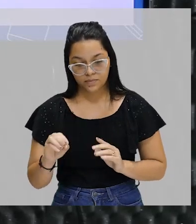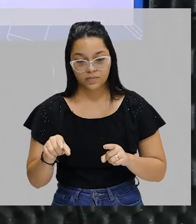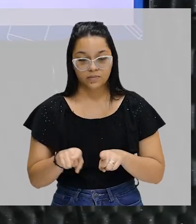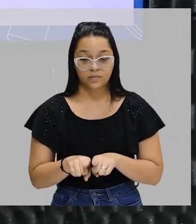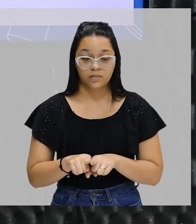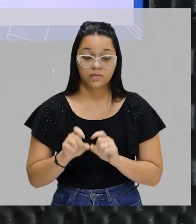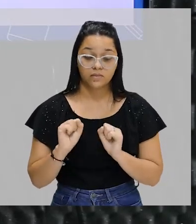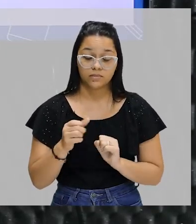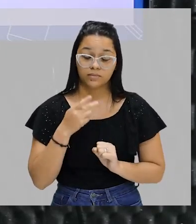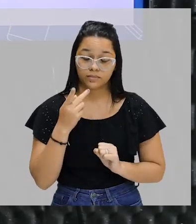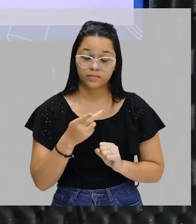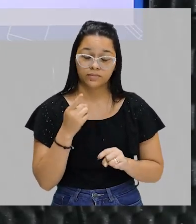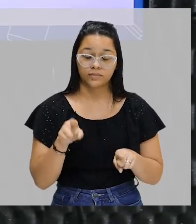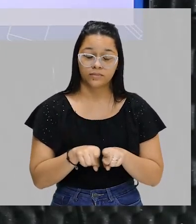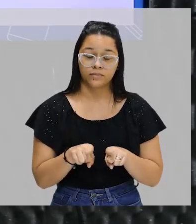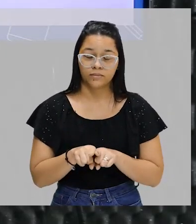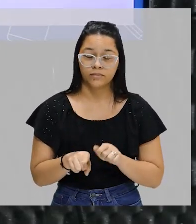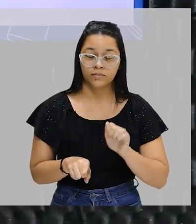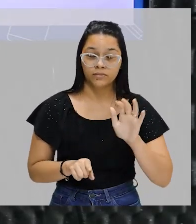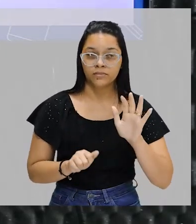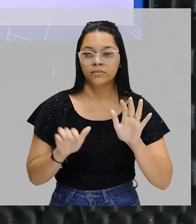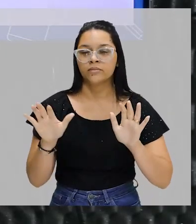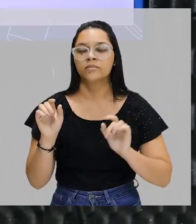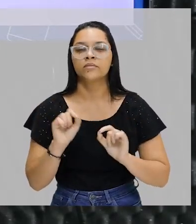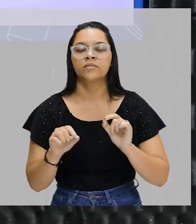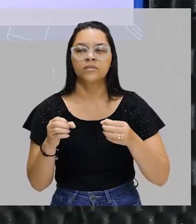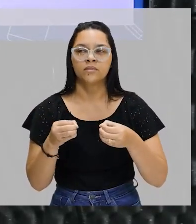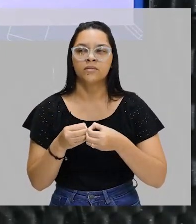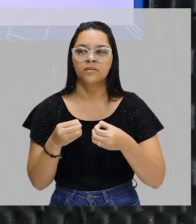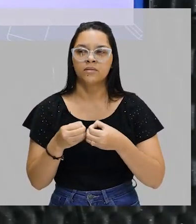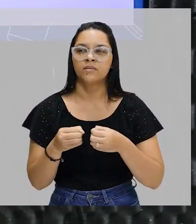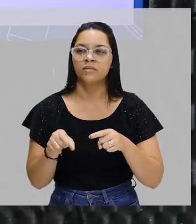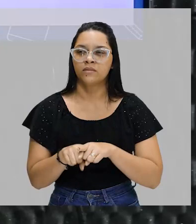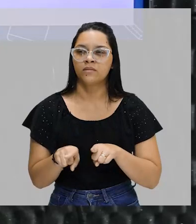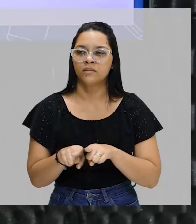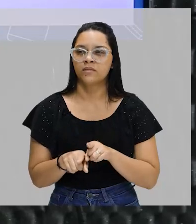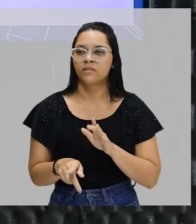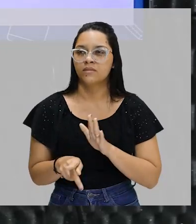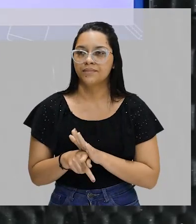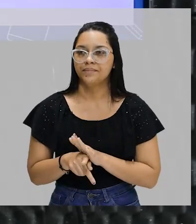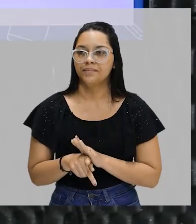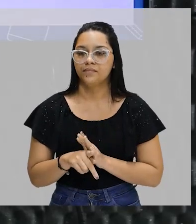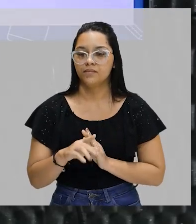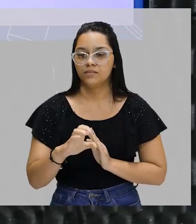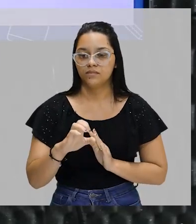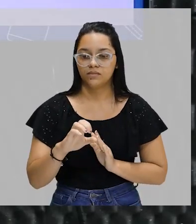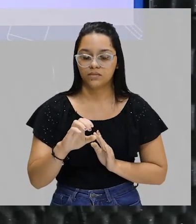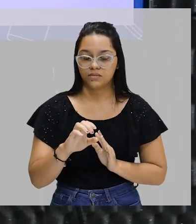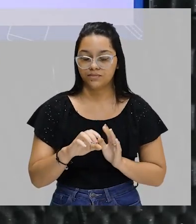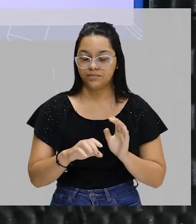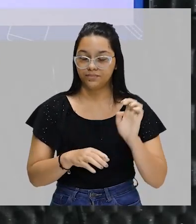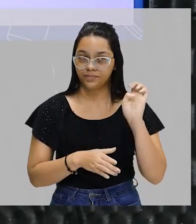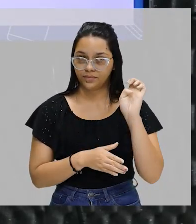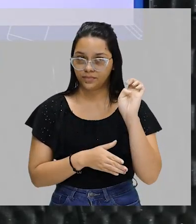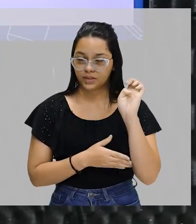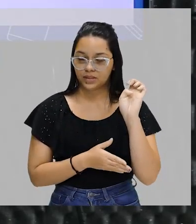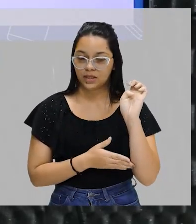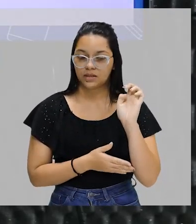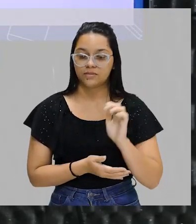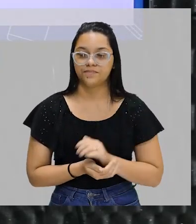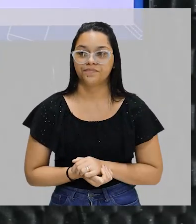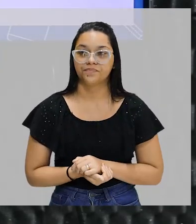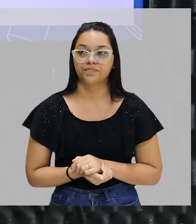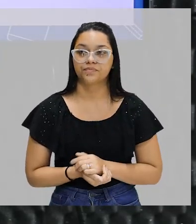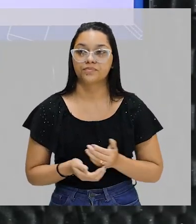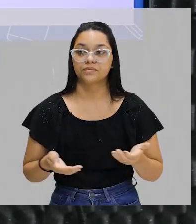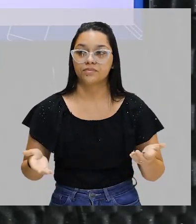Também pode dizer que a ramificação está mais próxima da extremidade esquerda, beleza? Agora eu